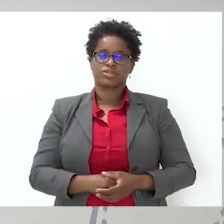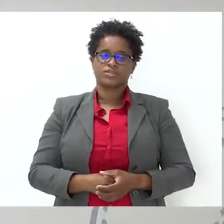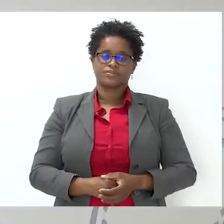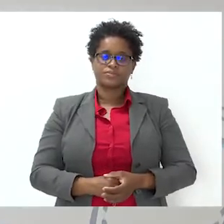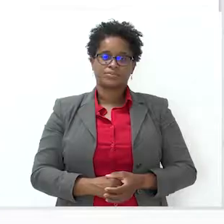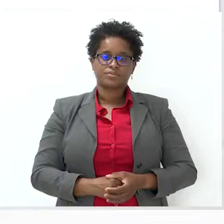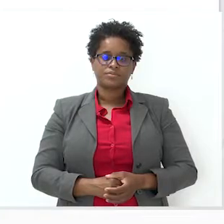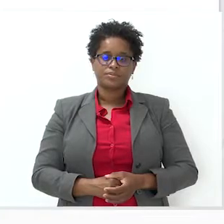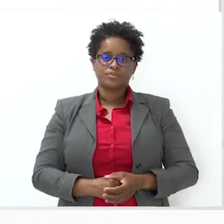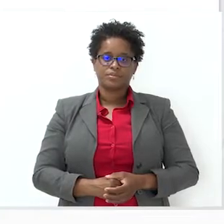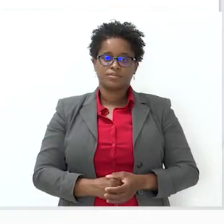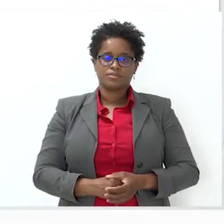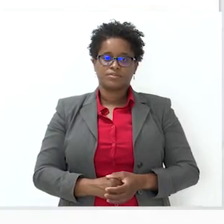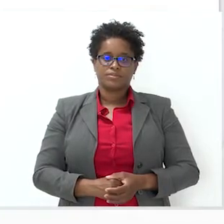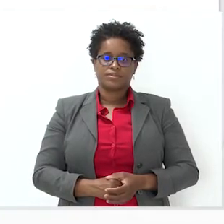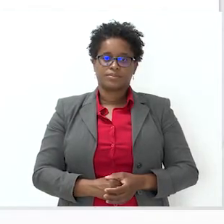adequadas.